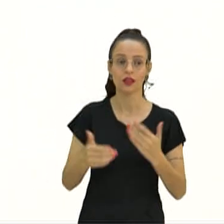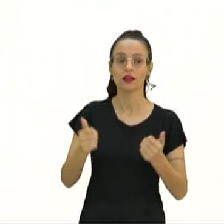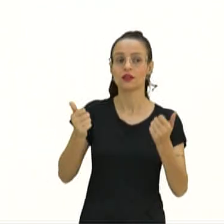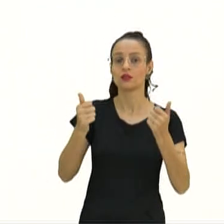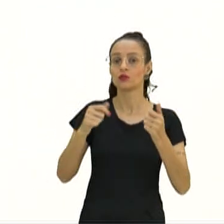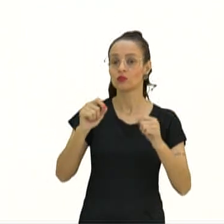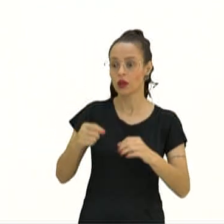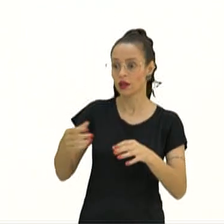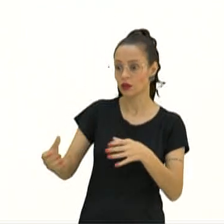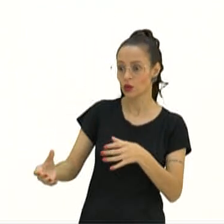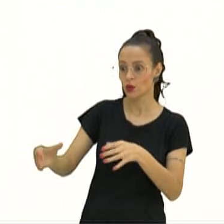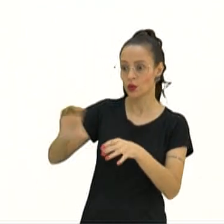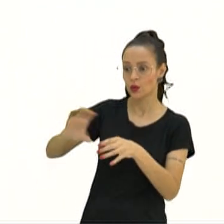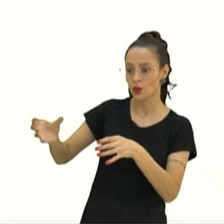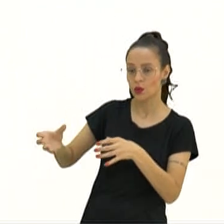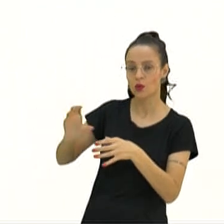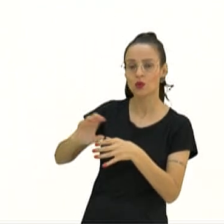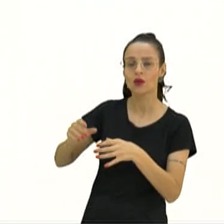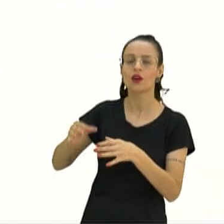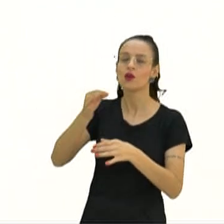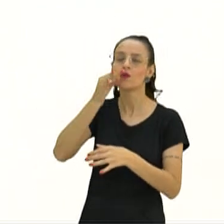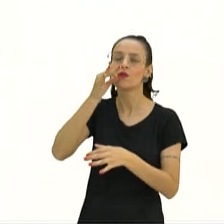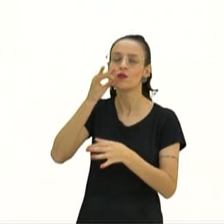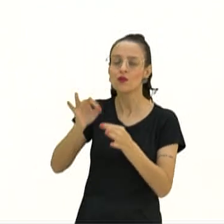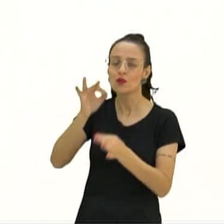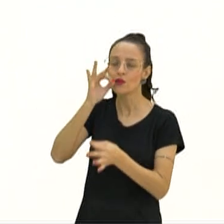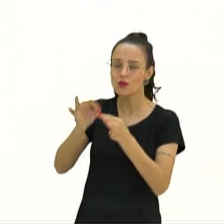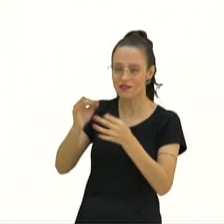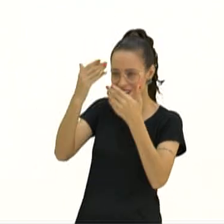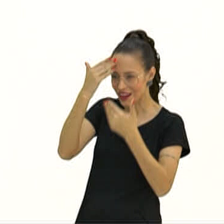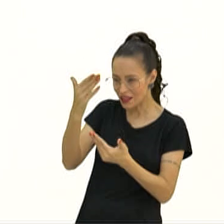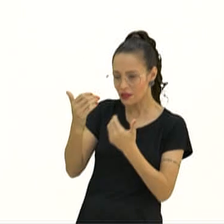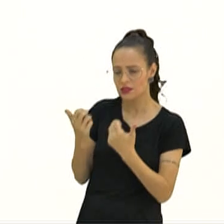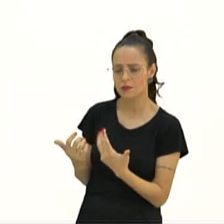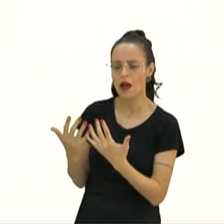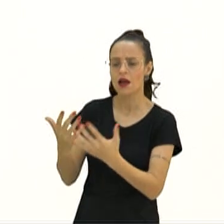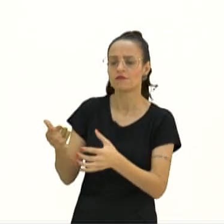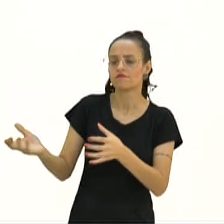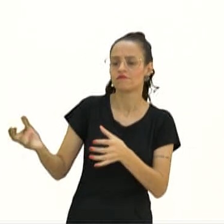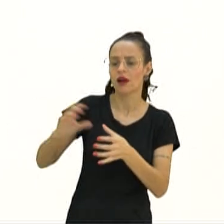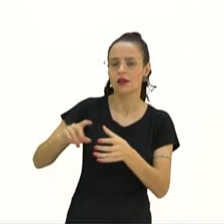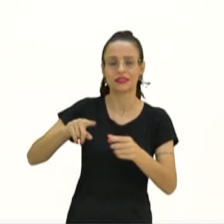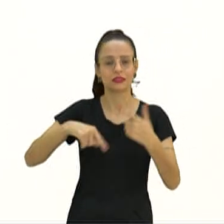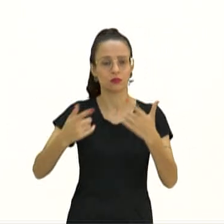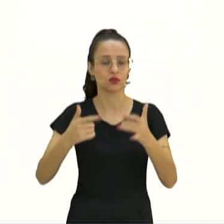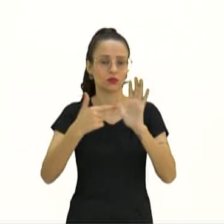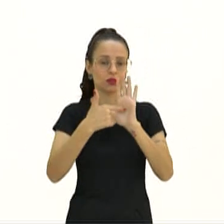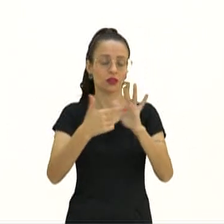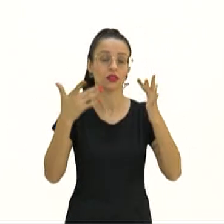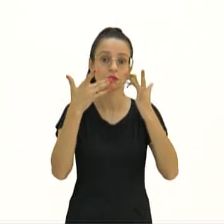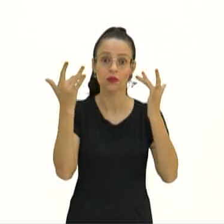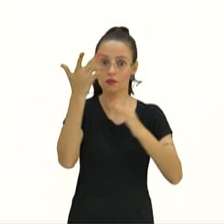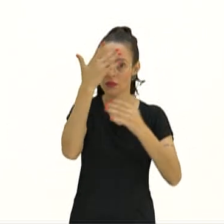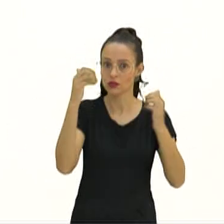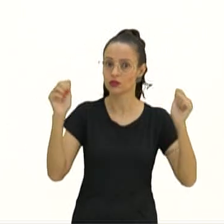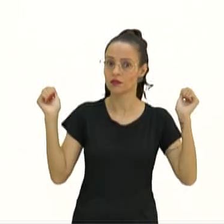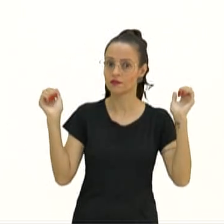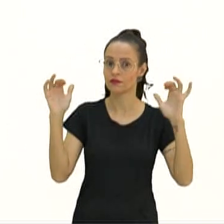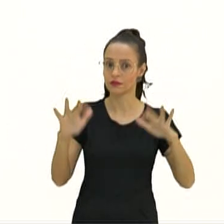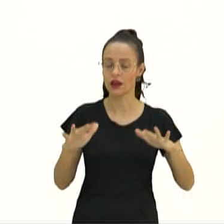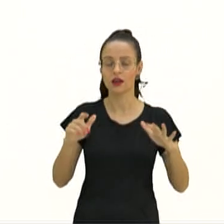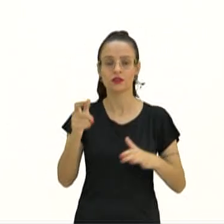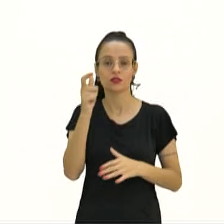a colheita das uvas como forma de agradecimento e muitas pessoas iam assistir. A plateia acomodava cerca